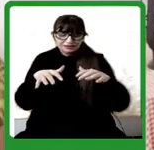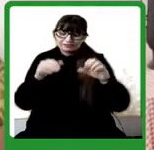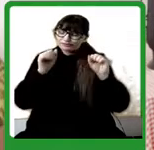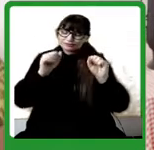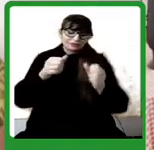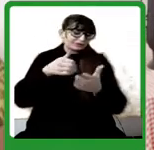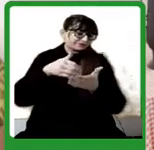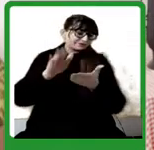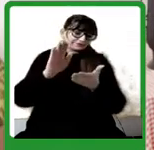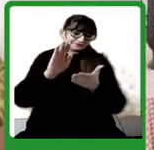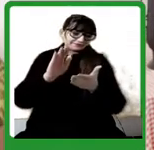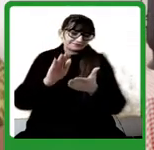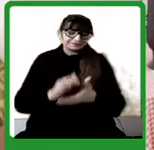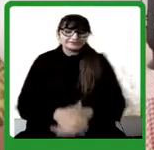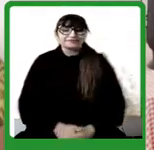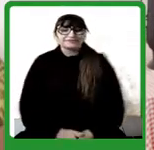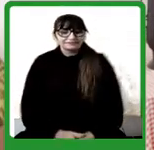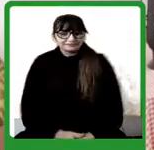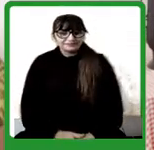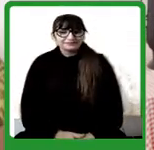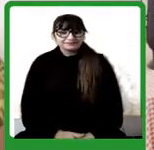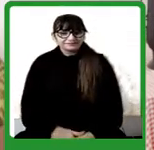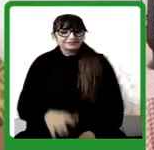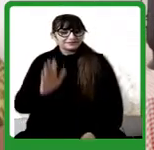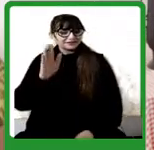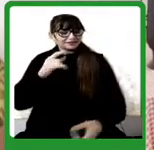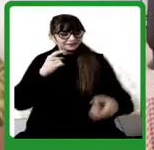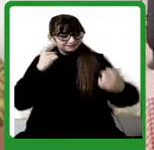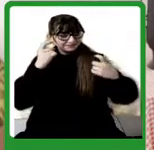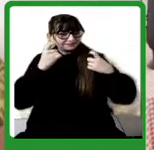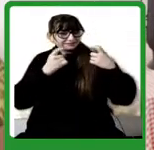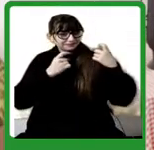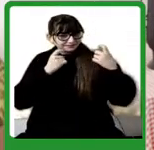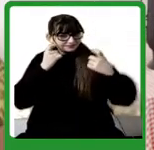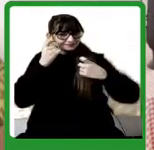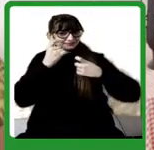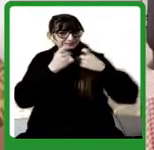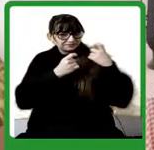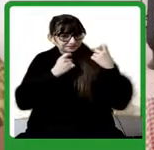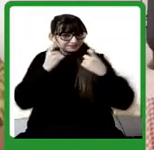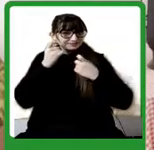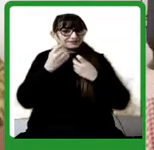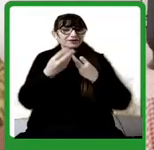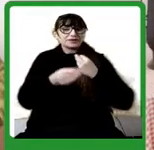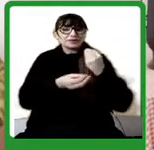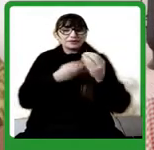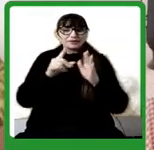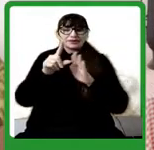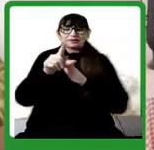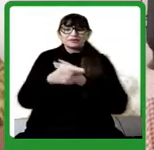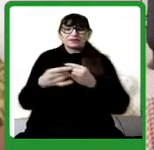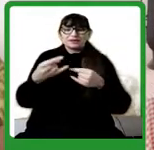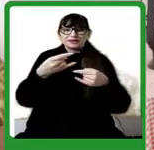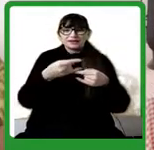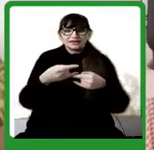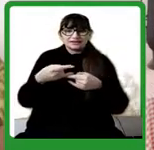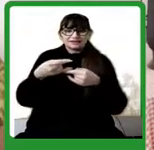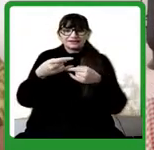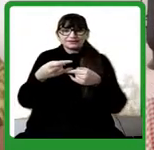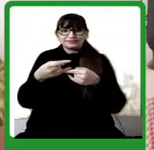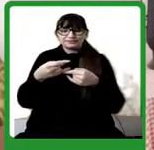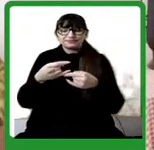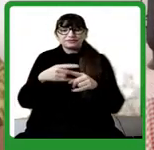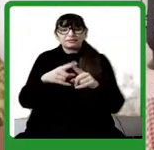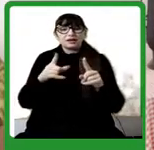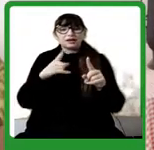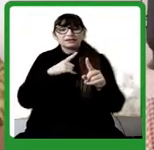Não, essa deixa eu explicar. Ele tava preocupado se ele ia aguentar depois da live. É. Não vai aguentar o tirão. É que tinha as